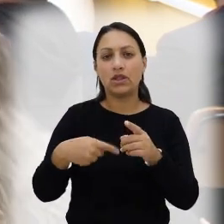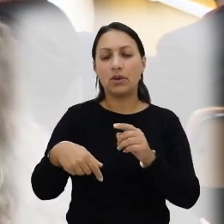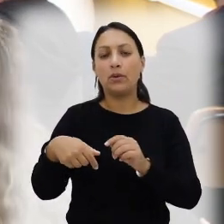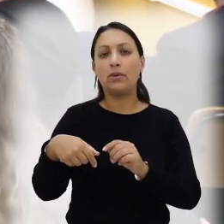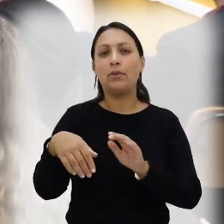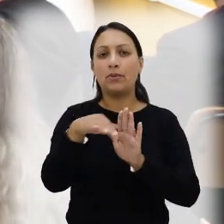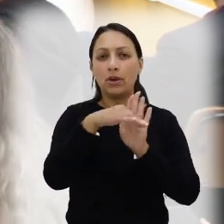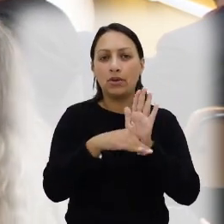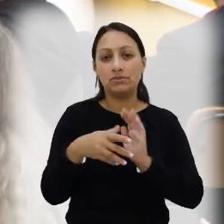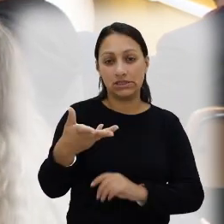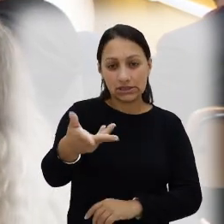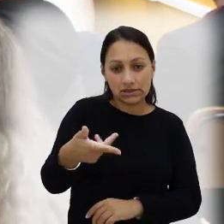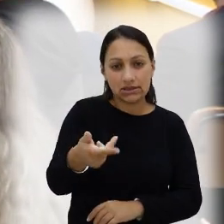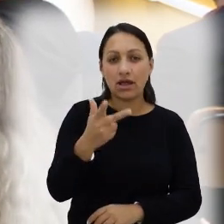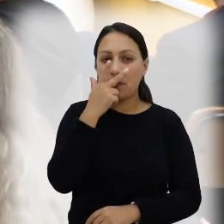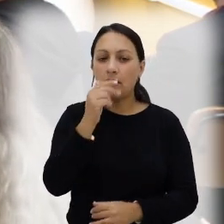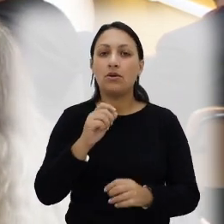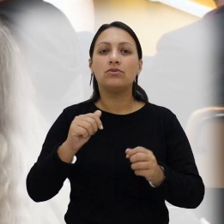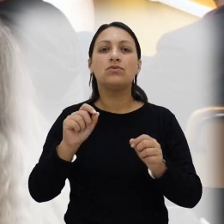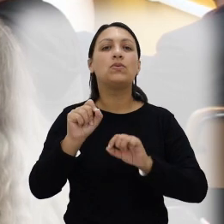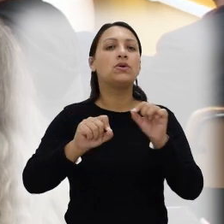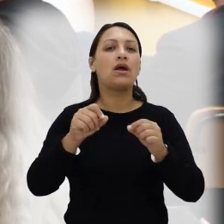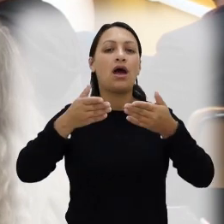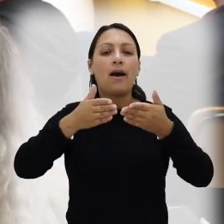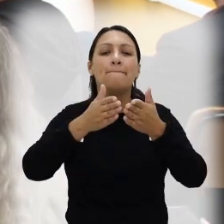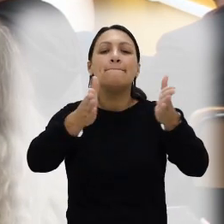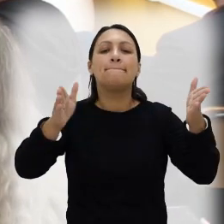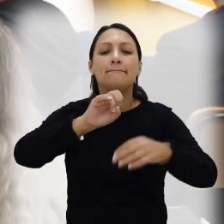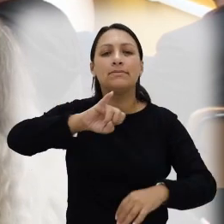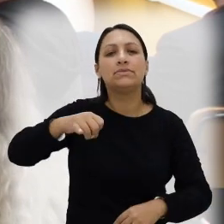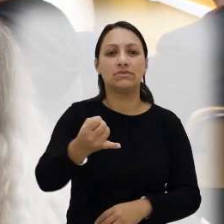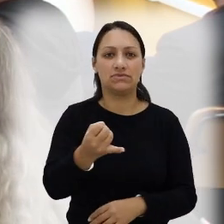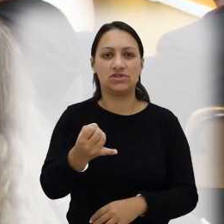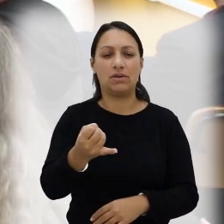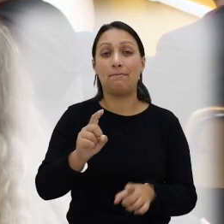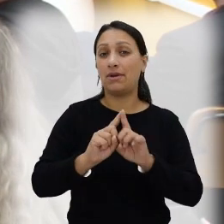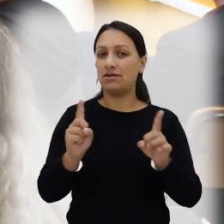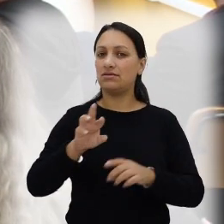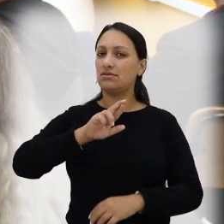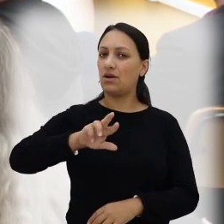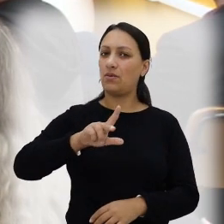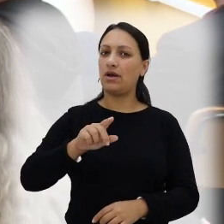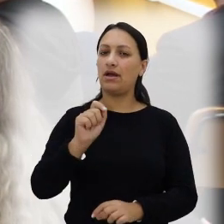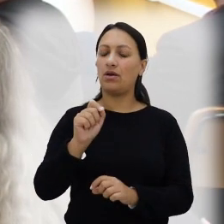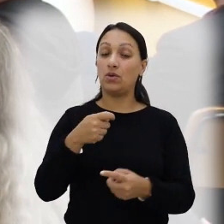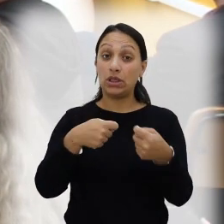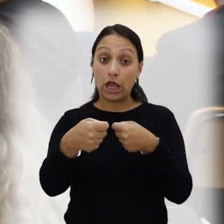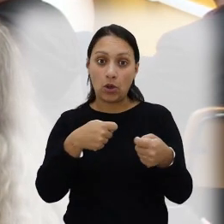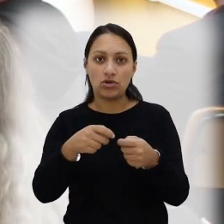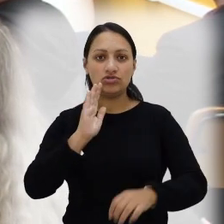tem que ser visto como uma janela de oportunidade, não necessariamente para a concretização de